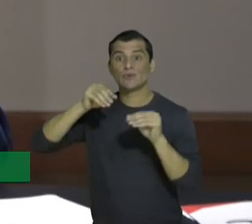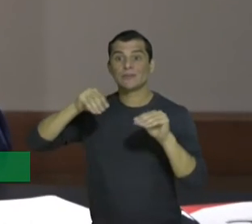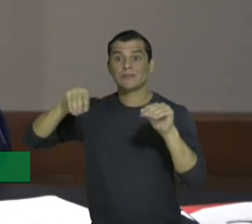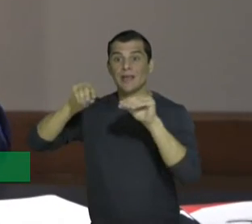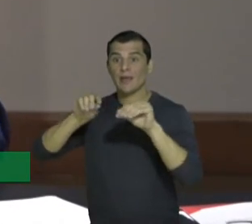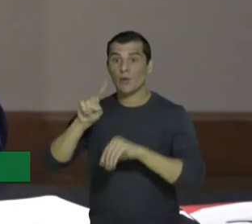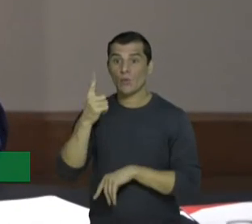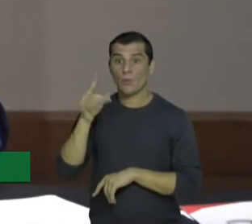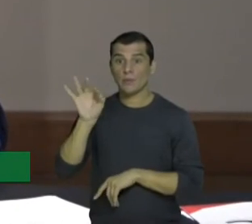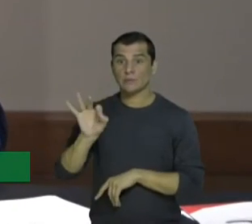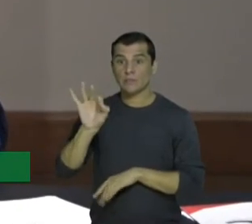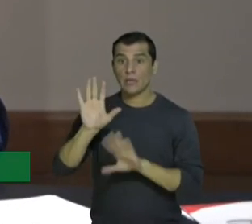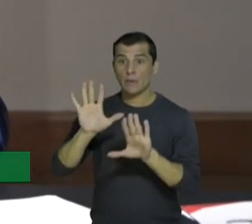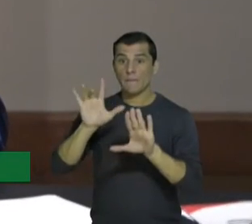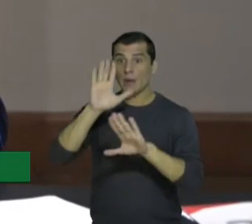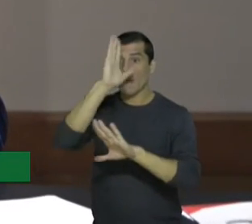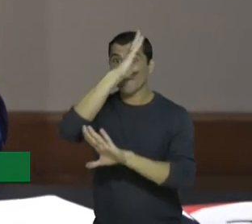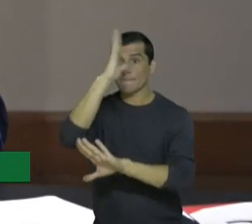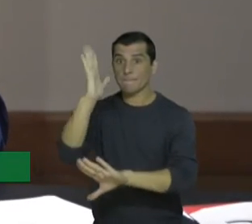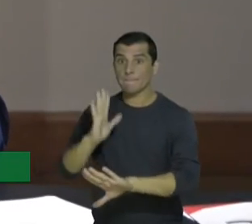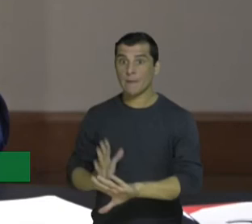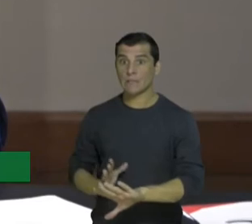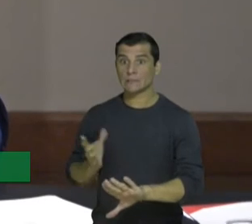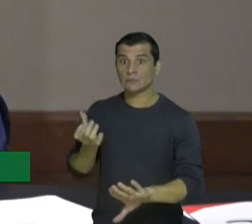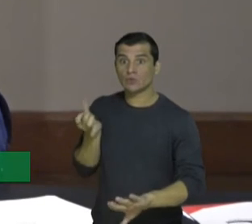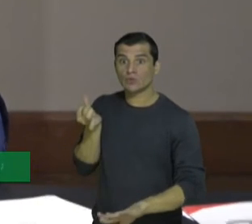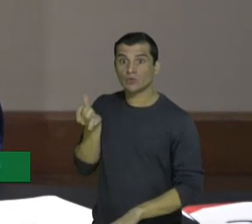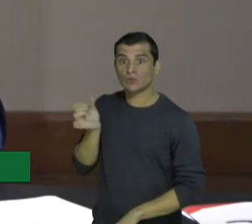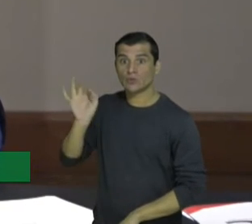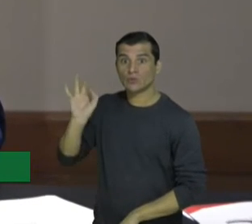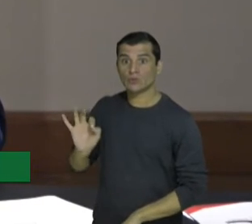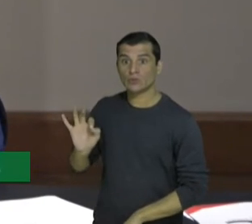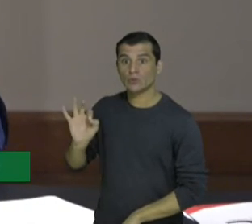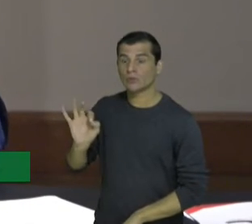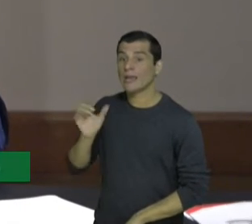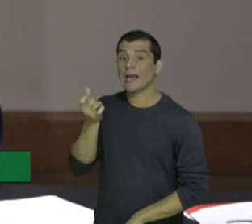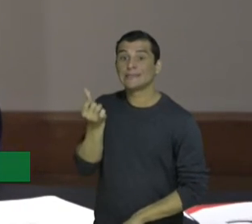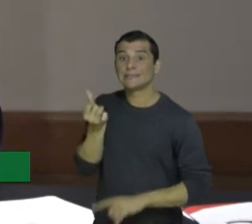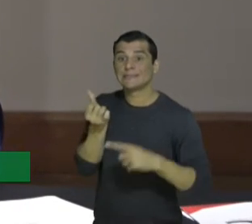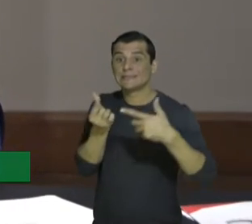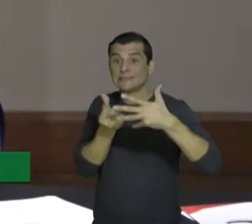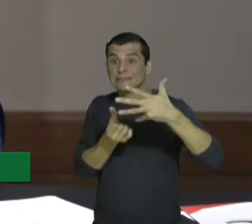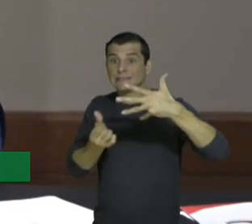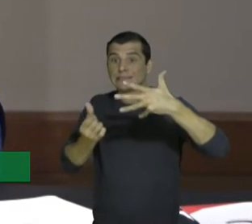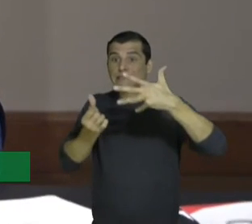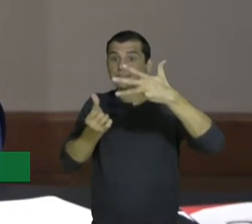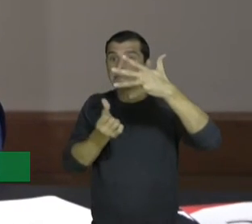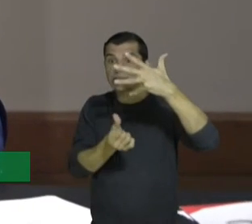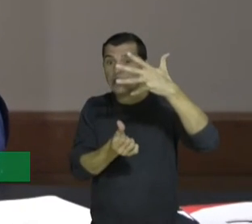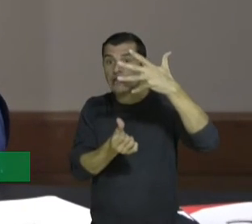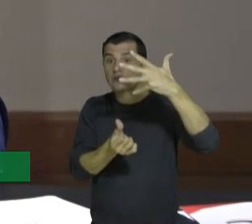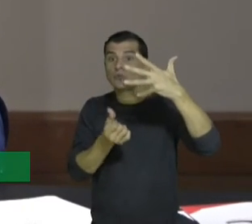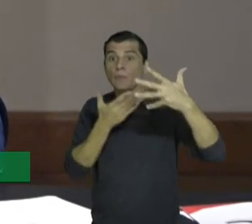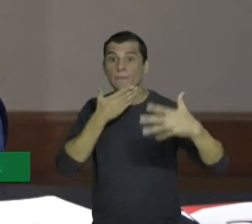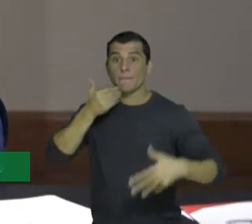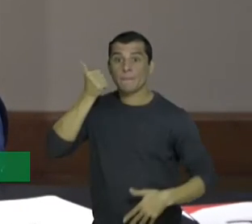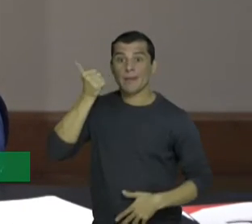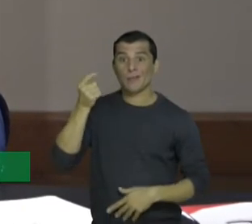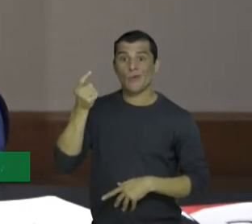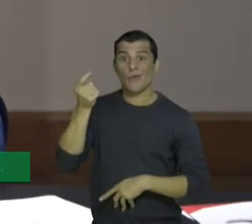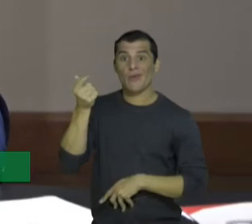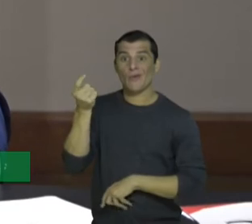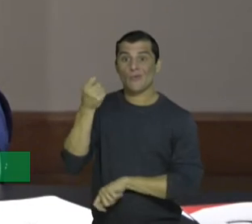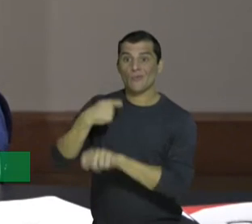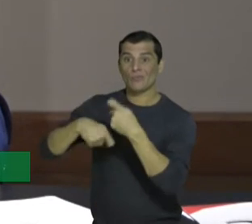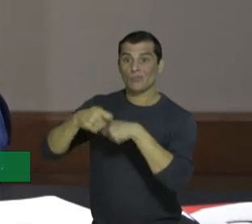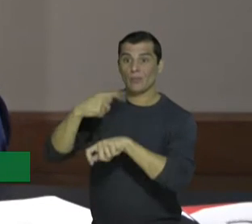lado nós não temos também eh muitos dos das das amarras ou dos grandes problemas e conseguimos ser mais